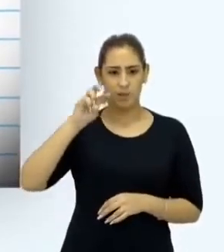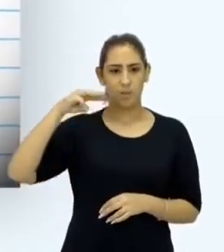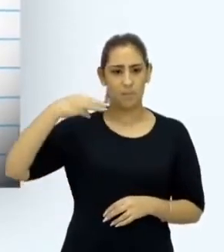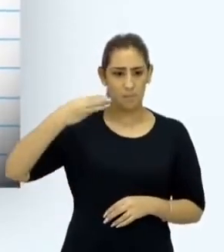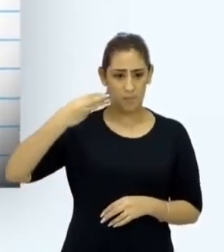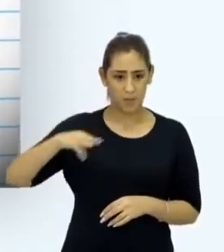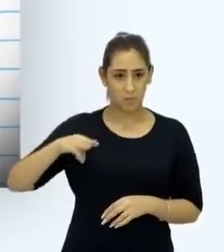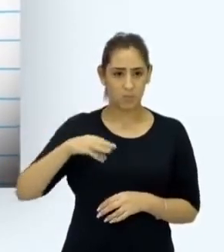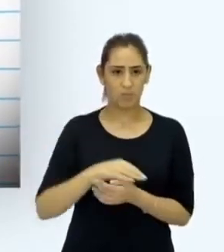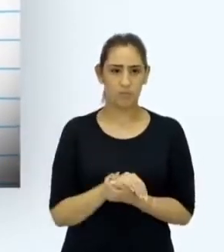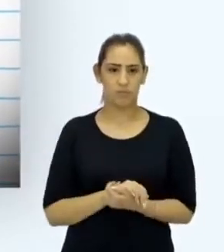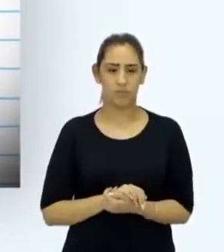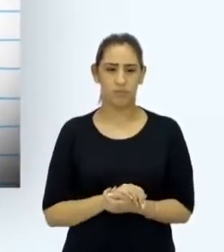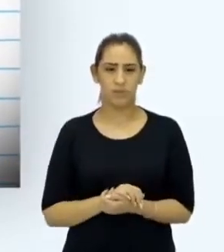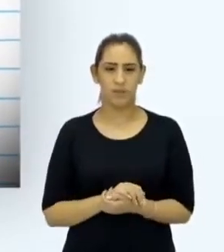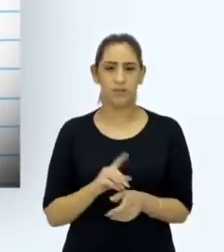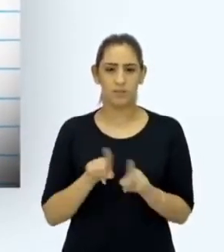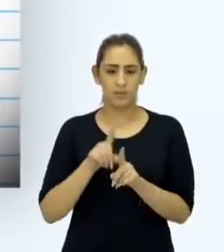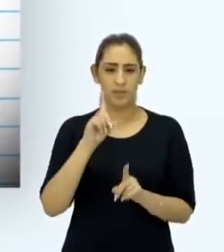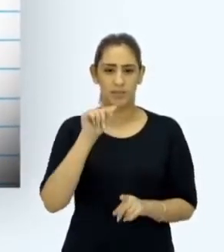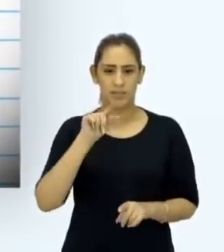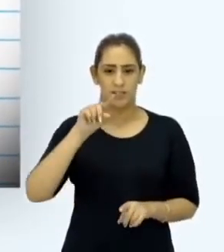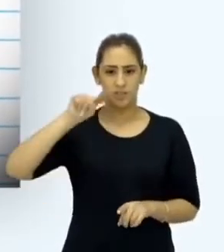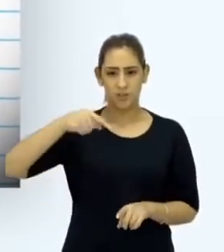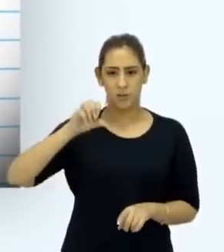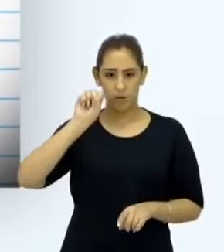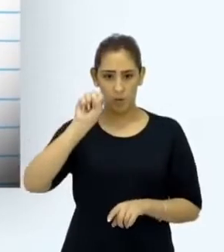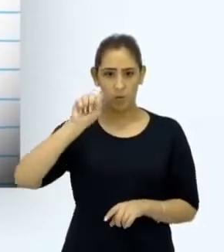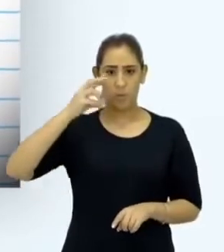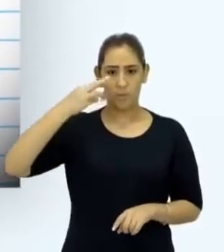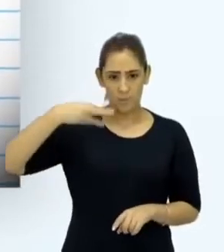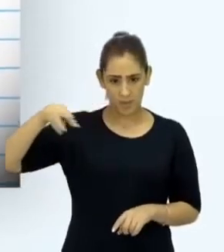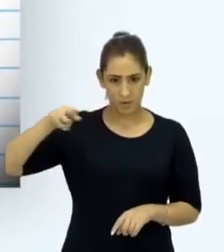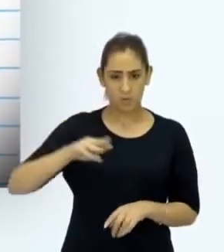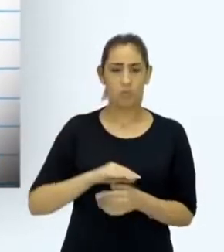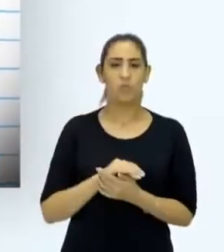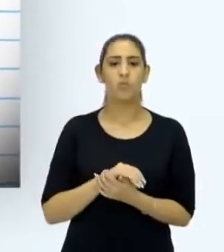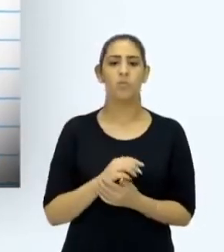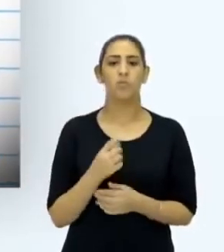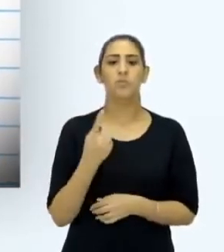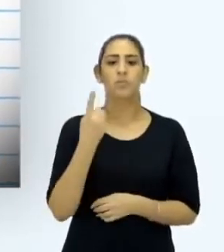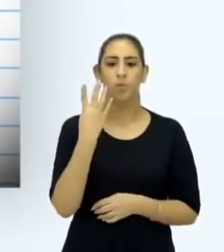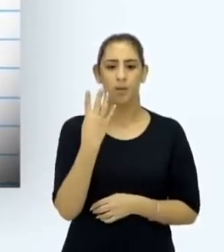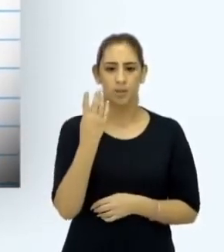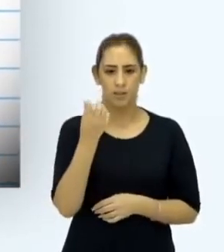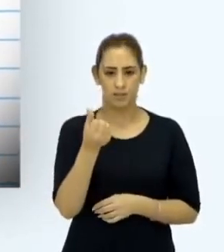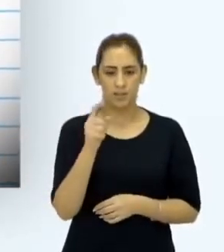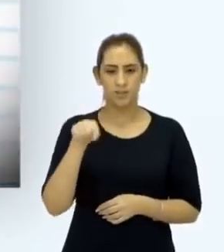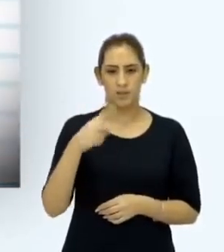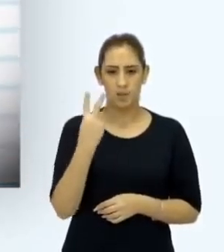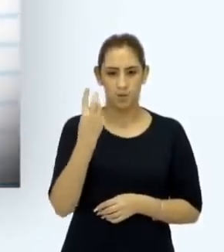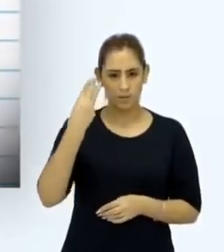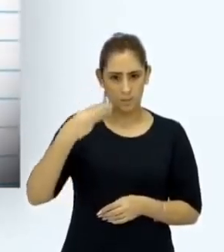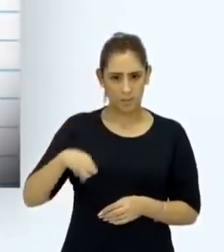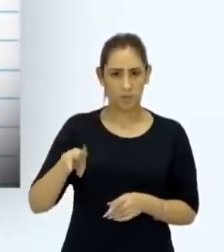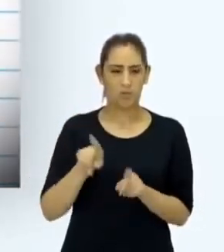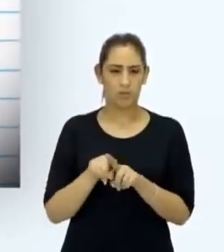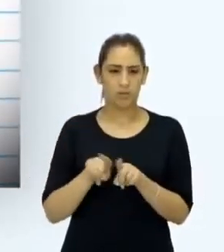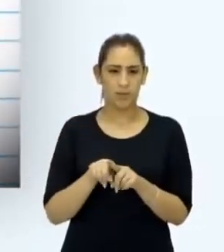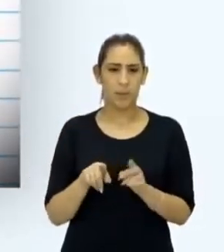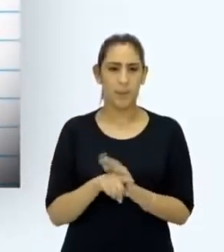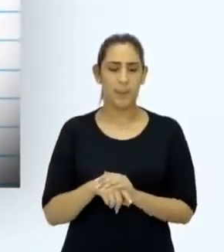para 17,8 milhões de hectares e 46,2 milhões de toneladas. Ele revelou que